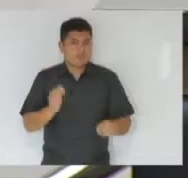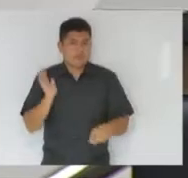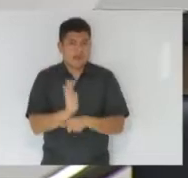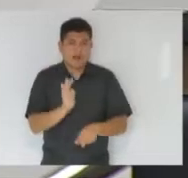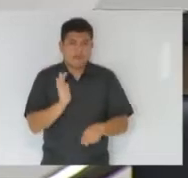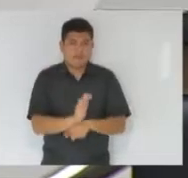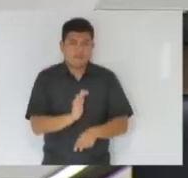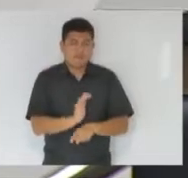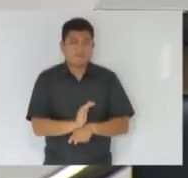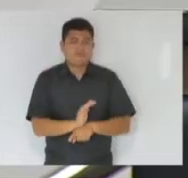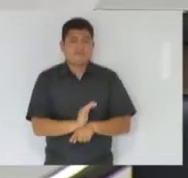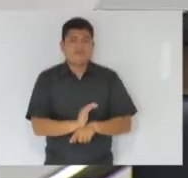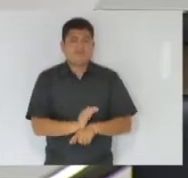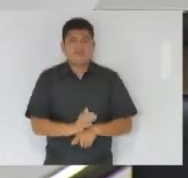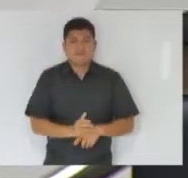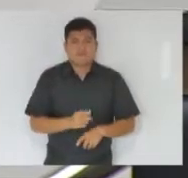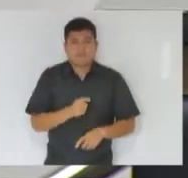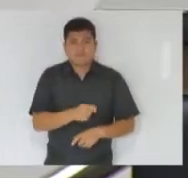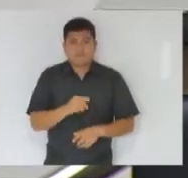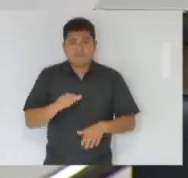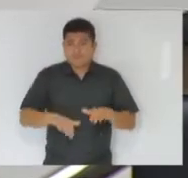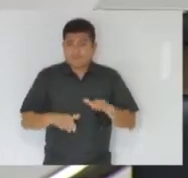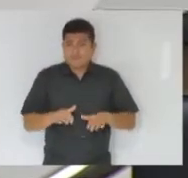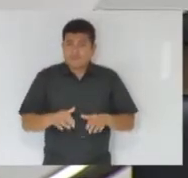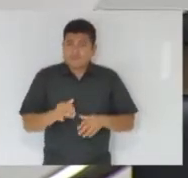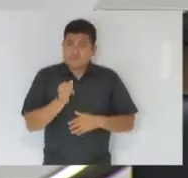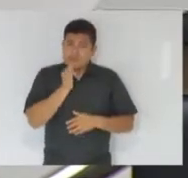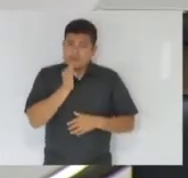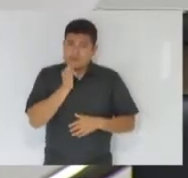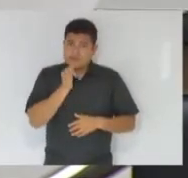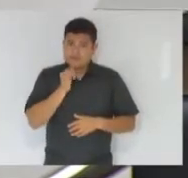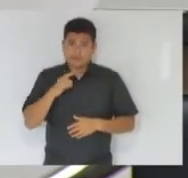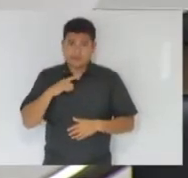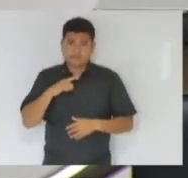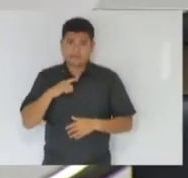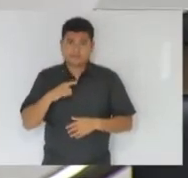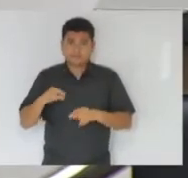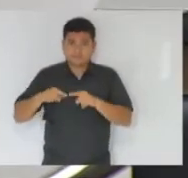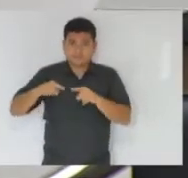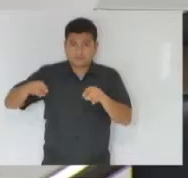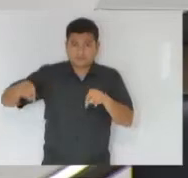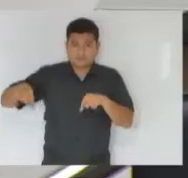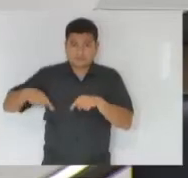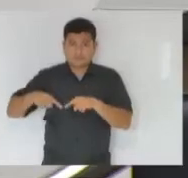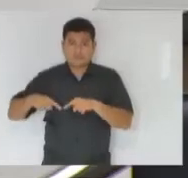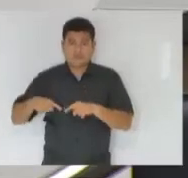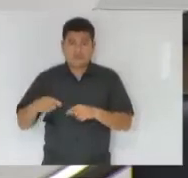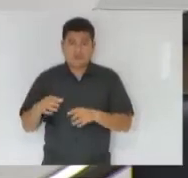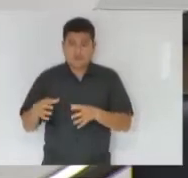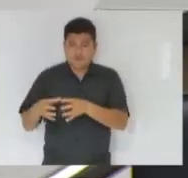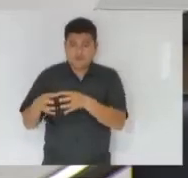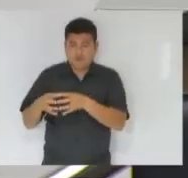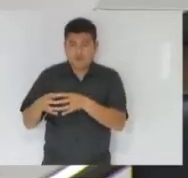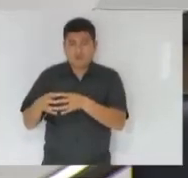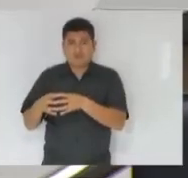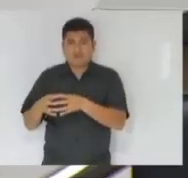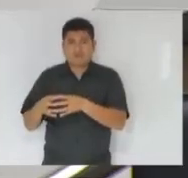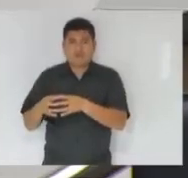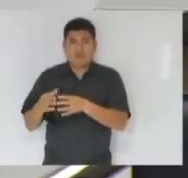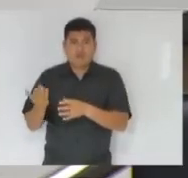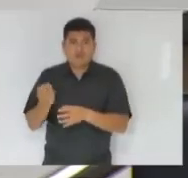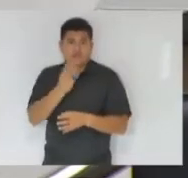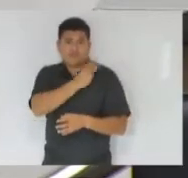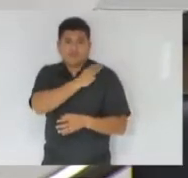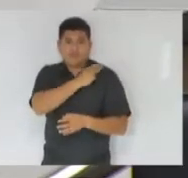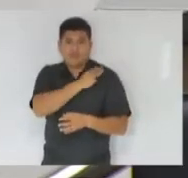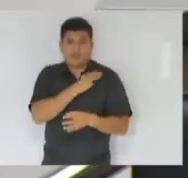que são muito sensíveis. Por exemplo, nós temos uma ala que é do ensino médio, a outra ala do ensino fundamental. Só